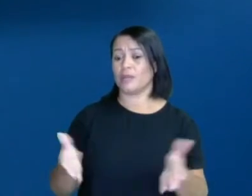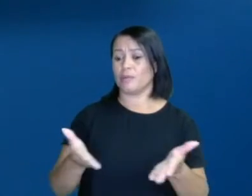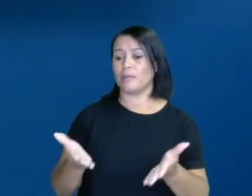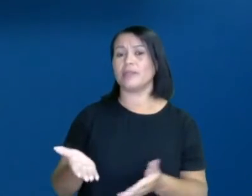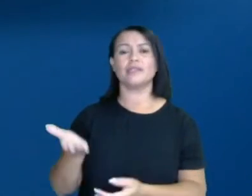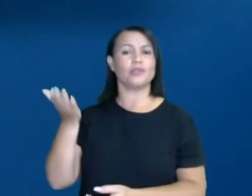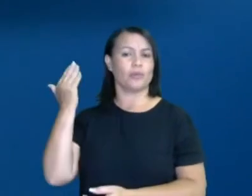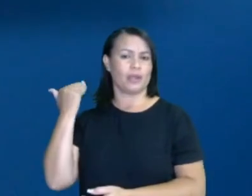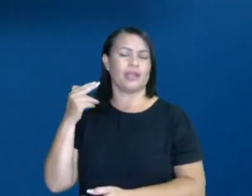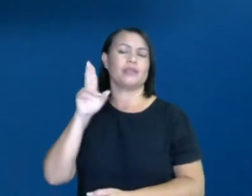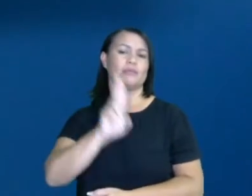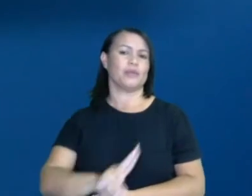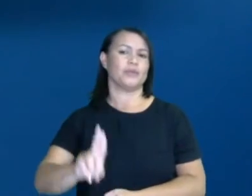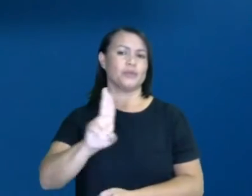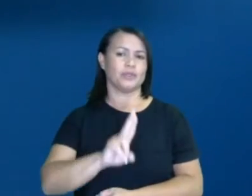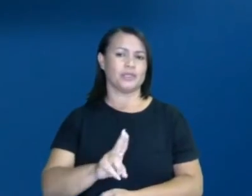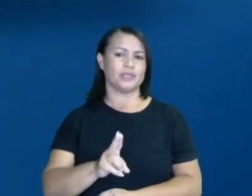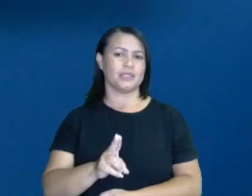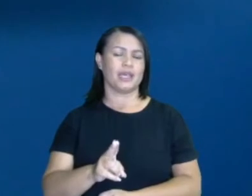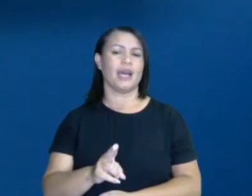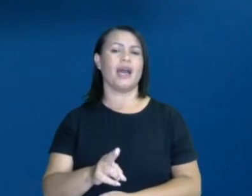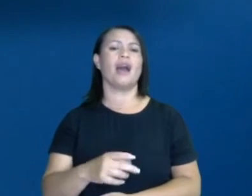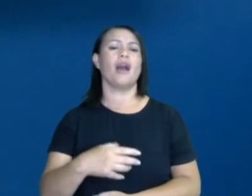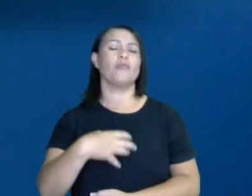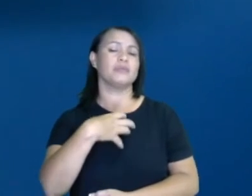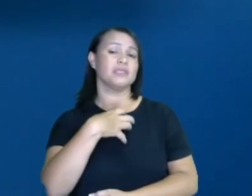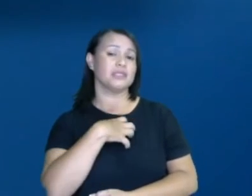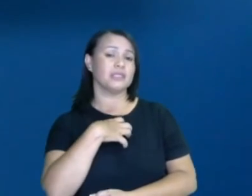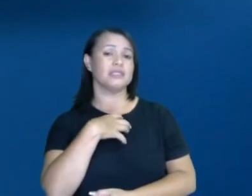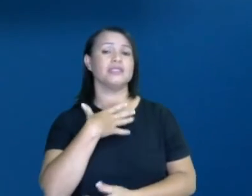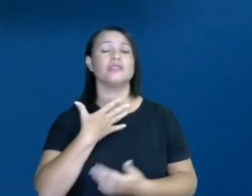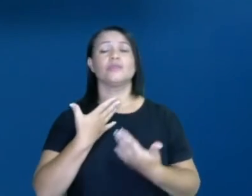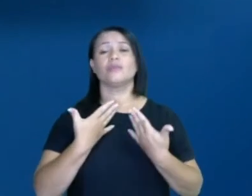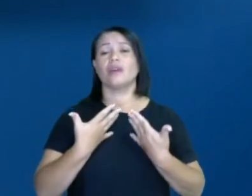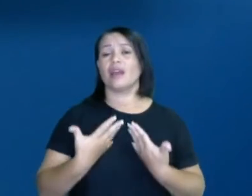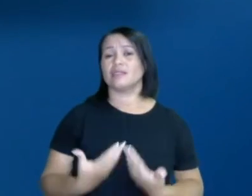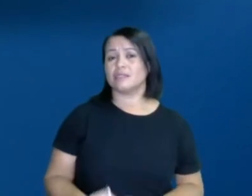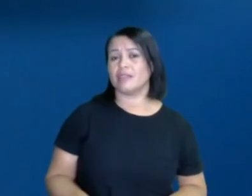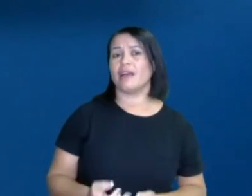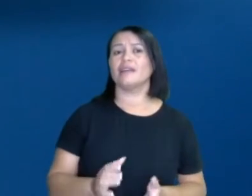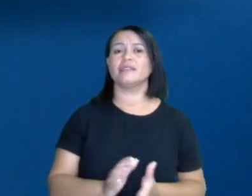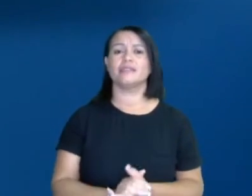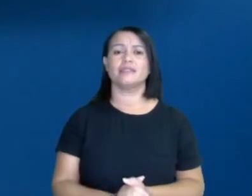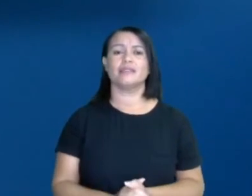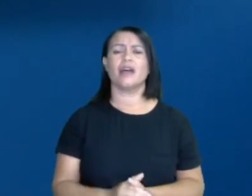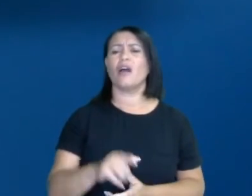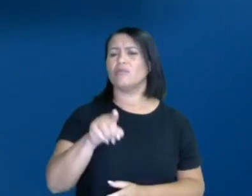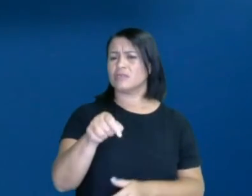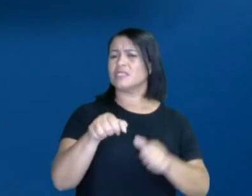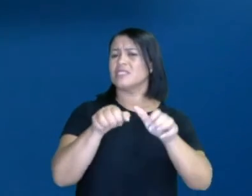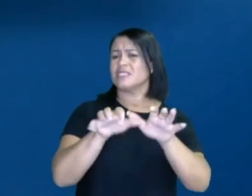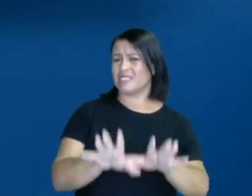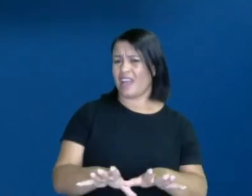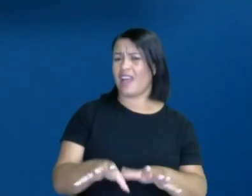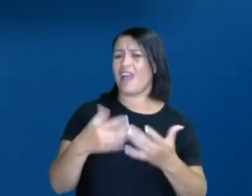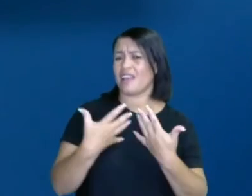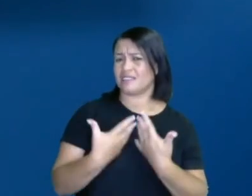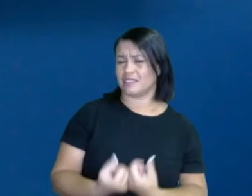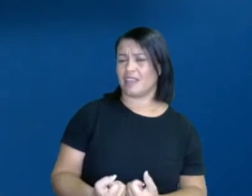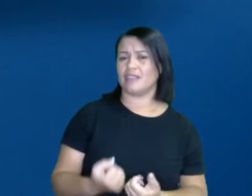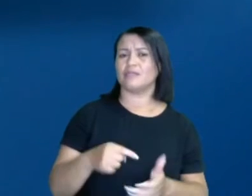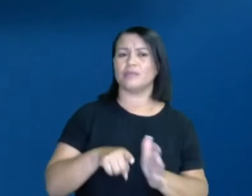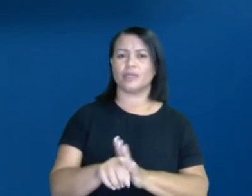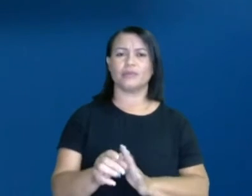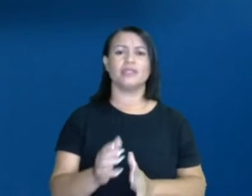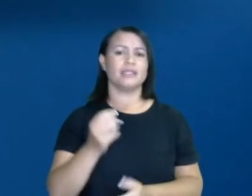que é o que a gente mais usa. Estou cansado, certo? Estás cansada, tá